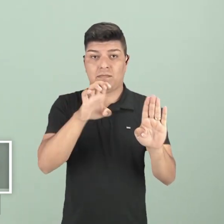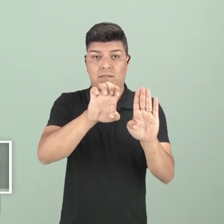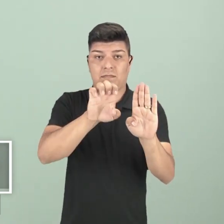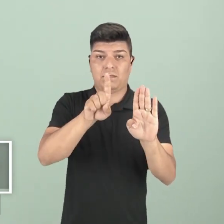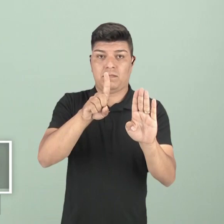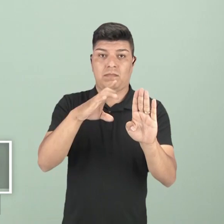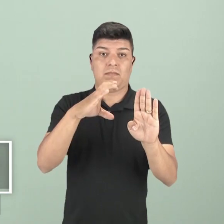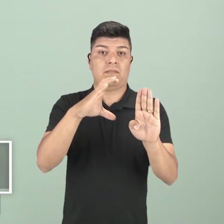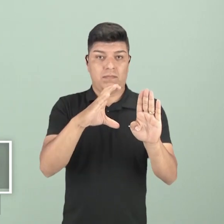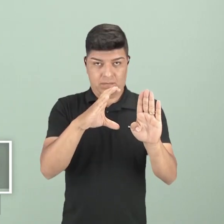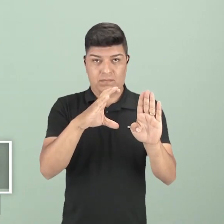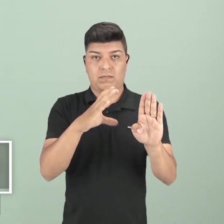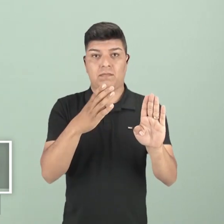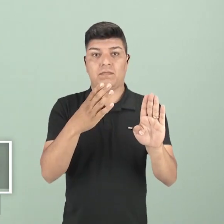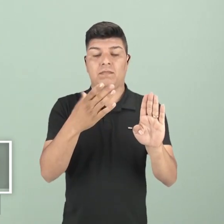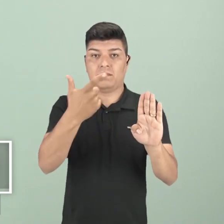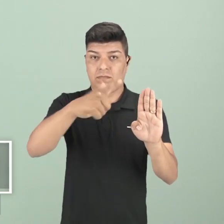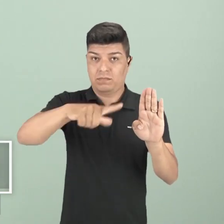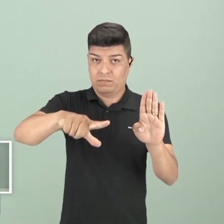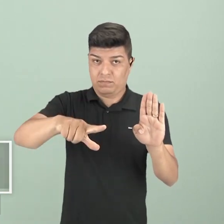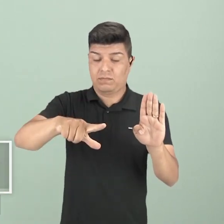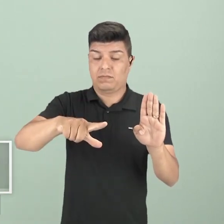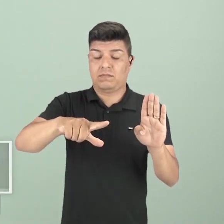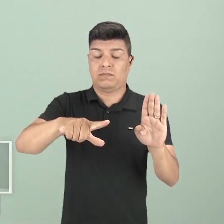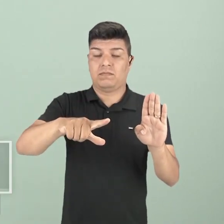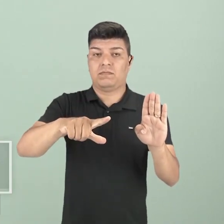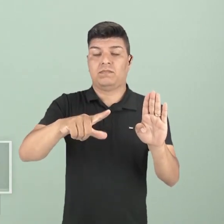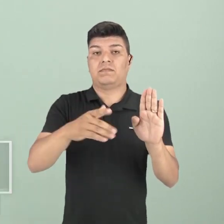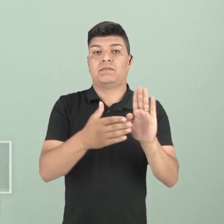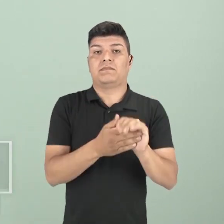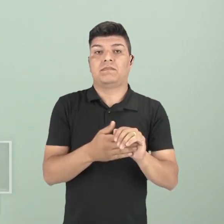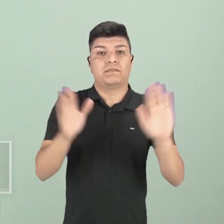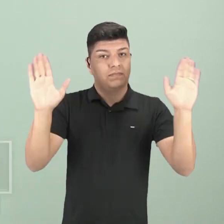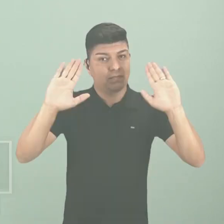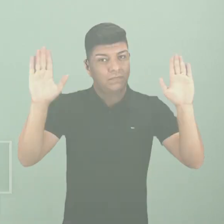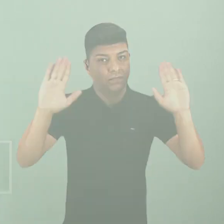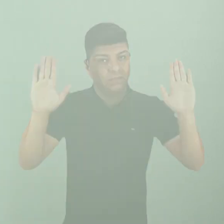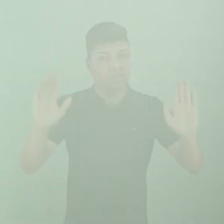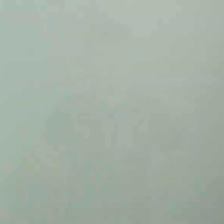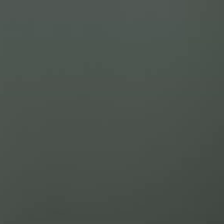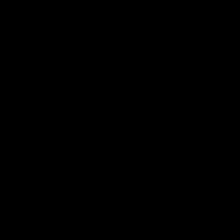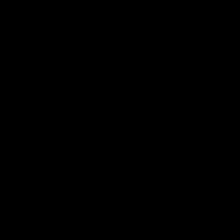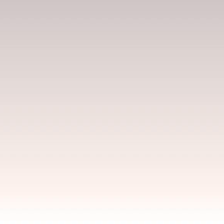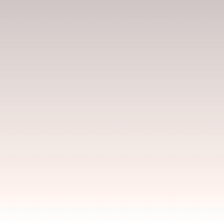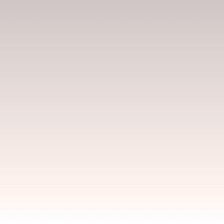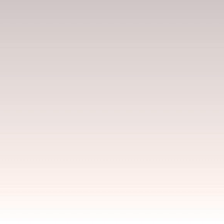reduc.ce.ac.gov.br. Até mais!